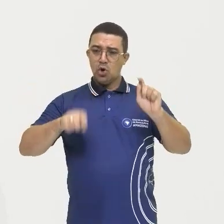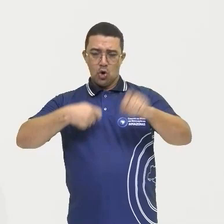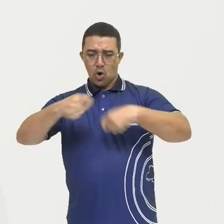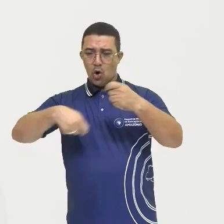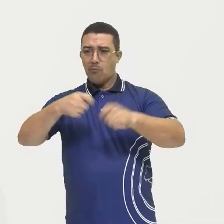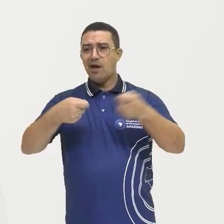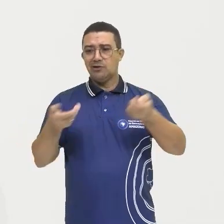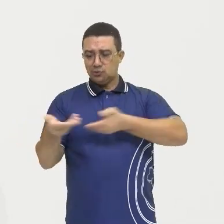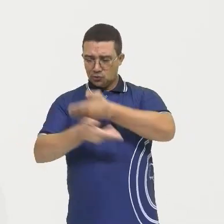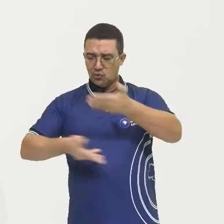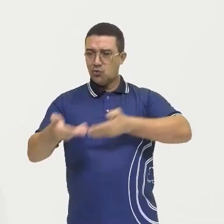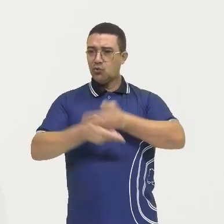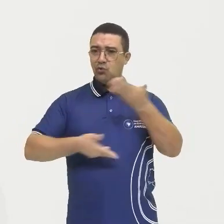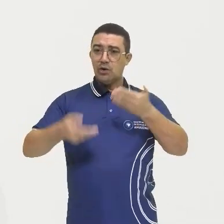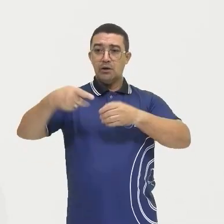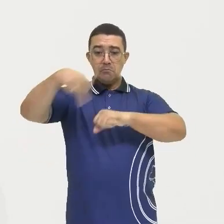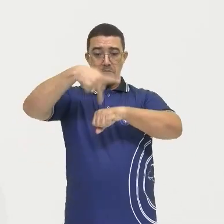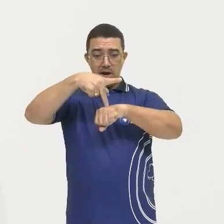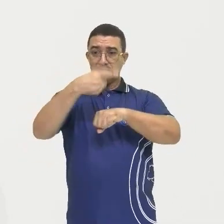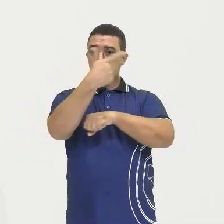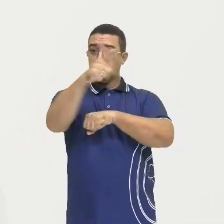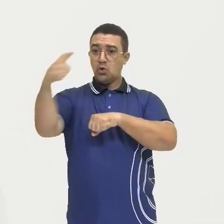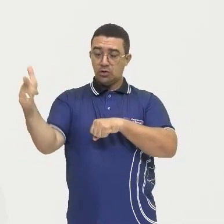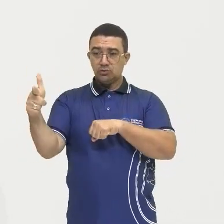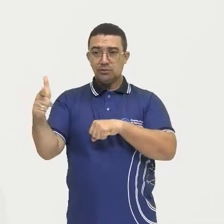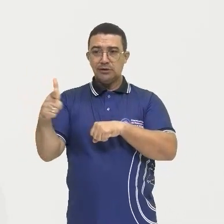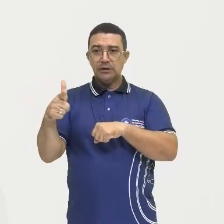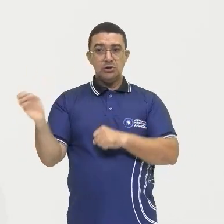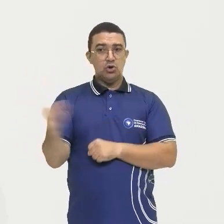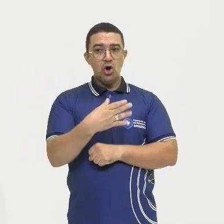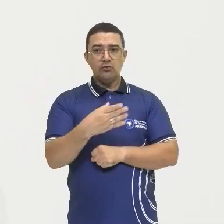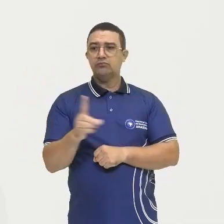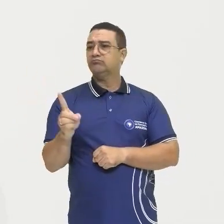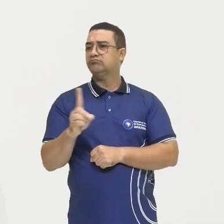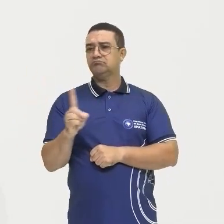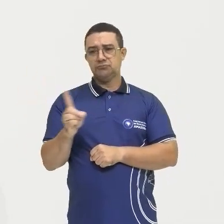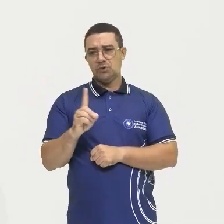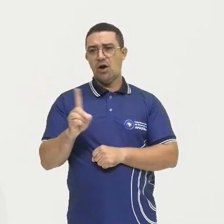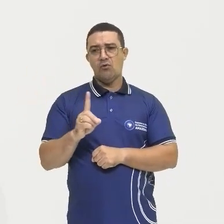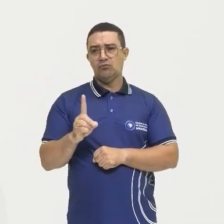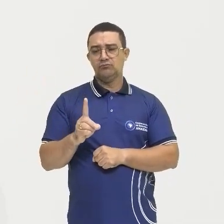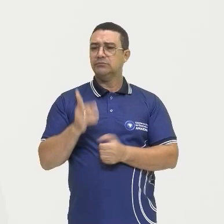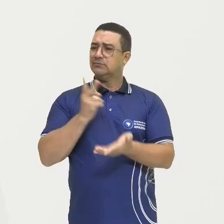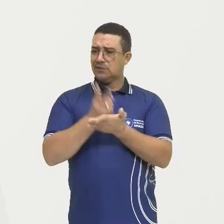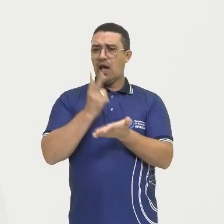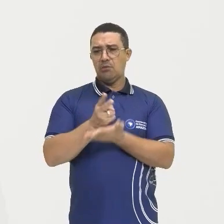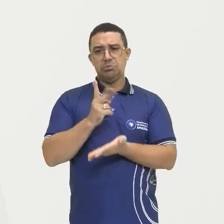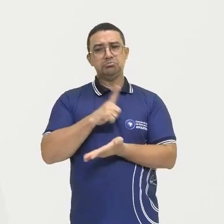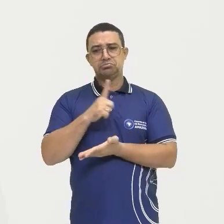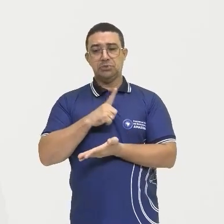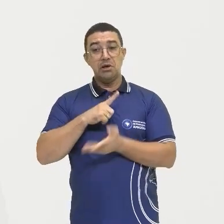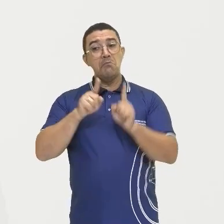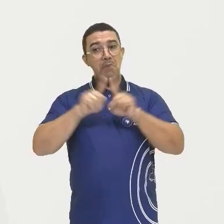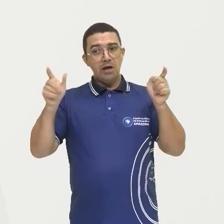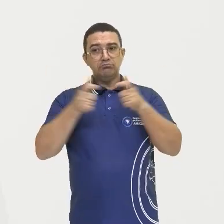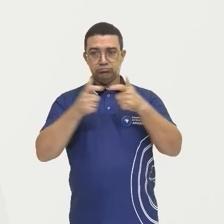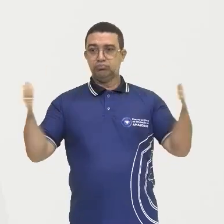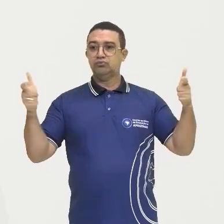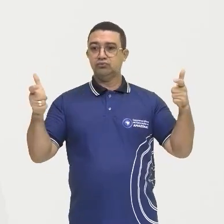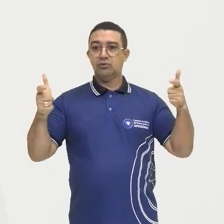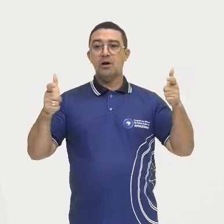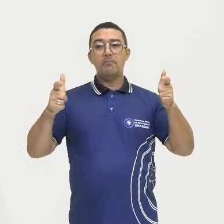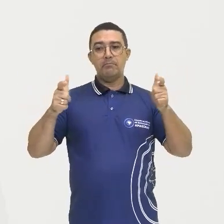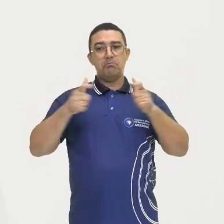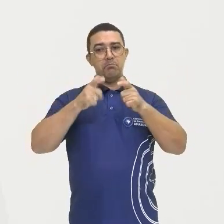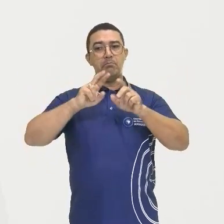intensificado bastante no último século em decorrência da modernização dos meios de transporte e dos meios de comunicação,